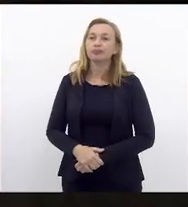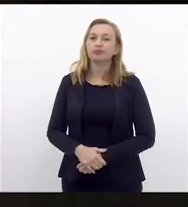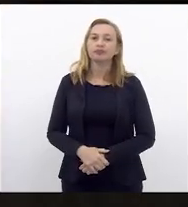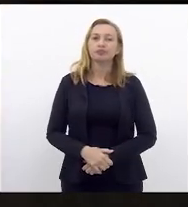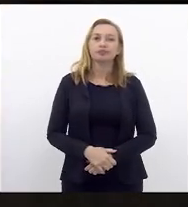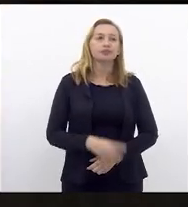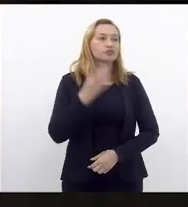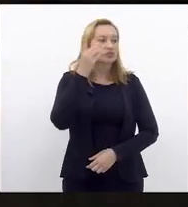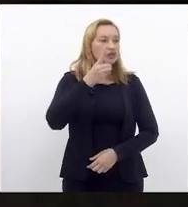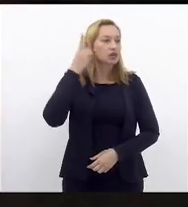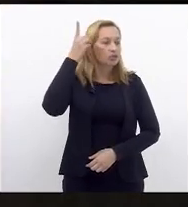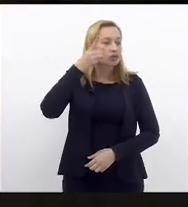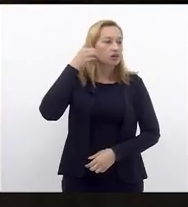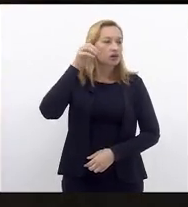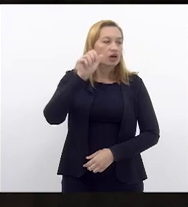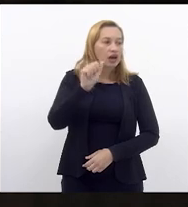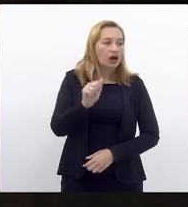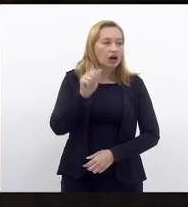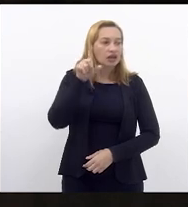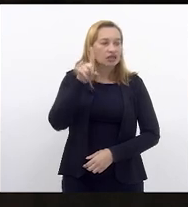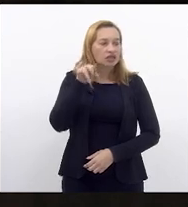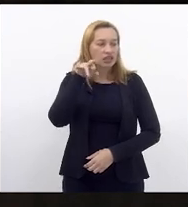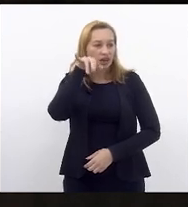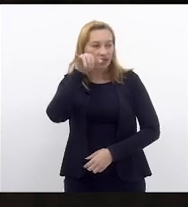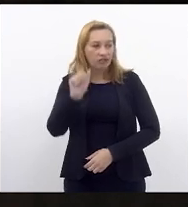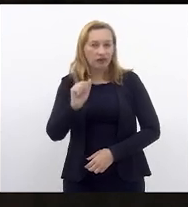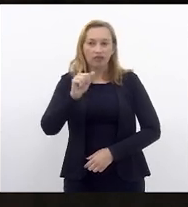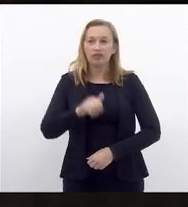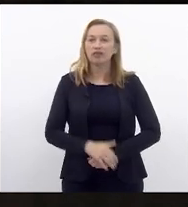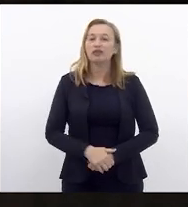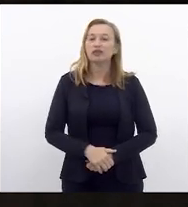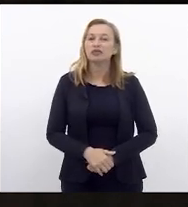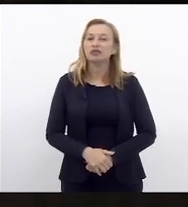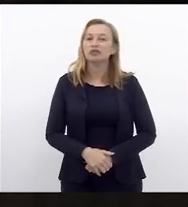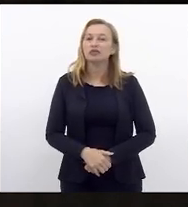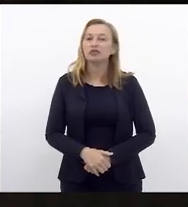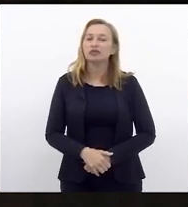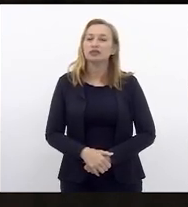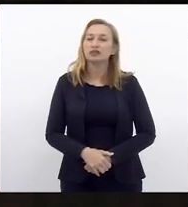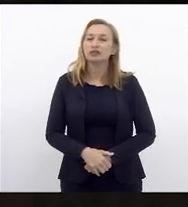da deputada Adriana Baltazar.